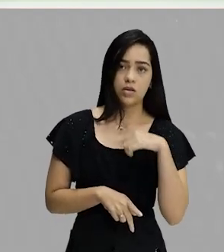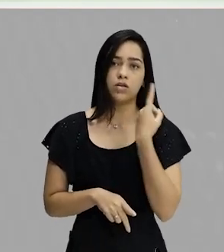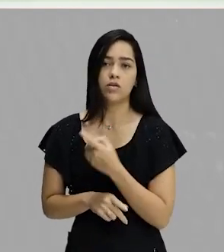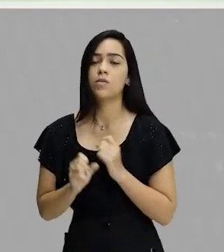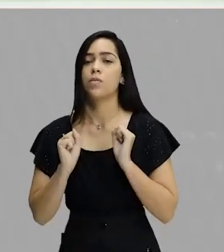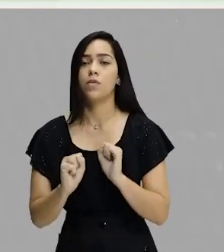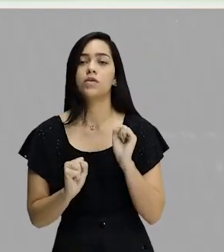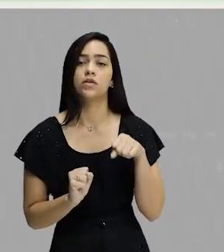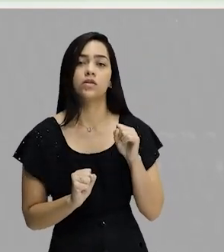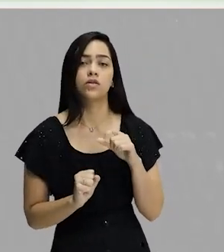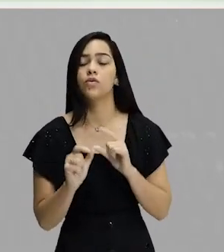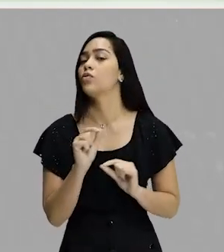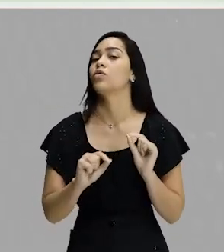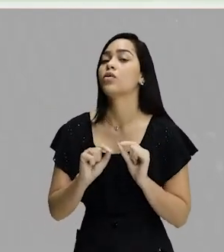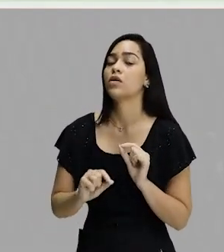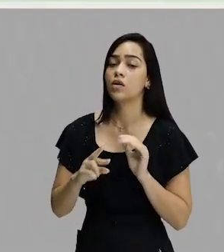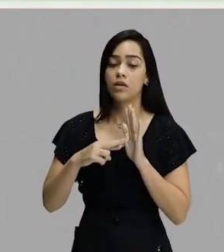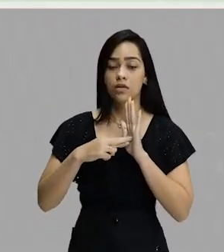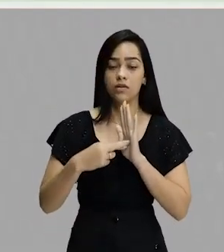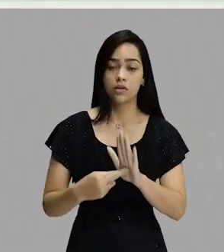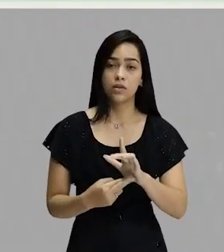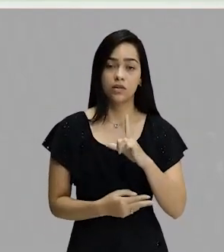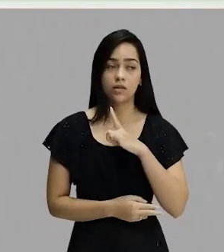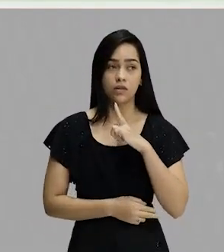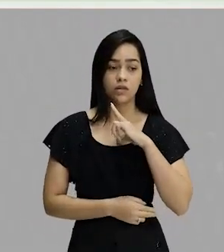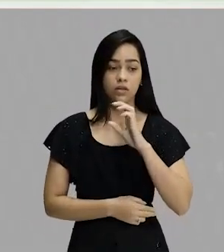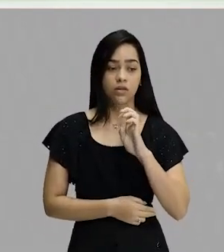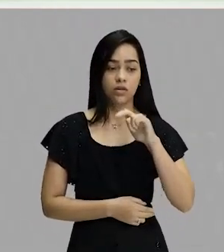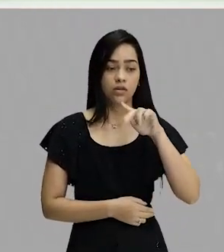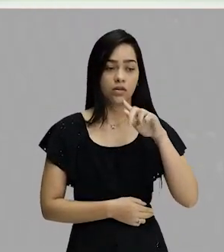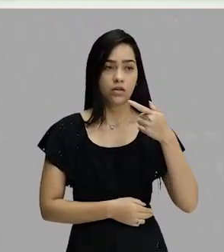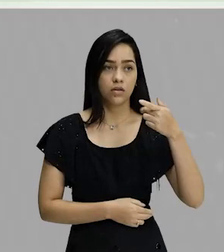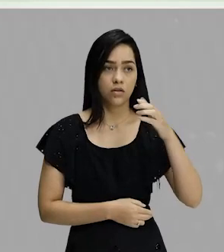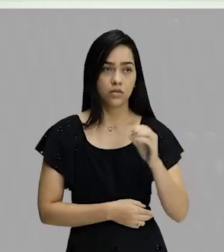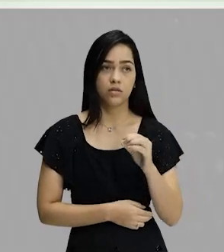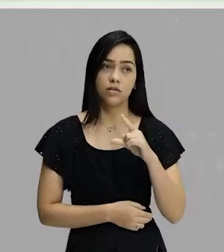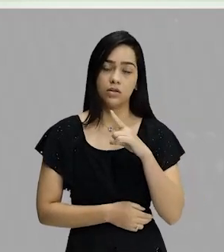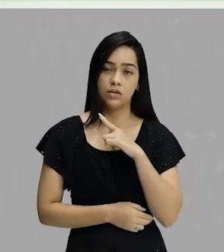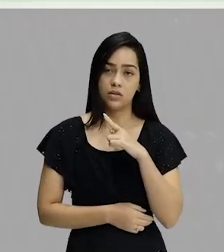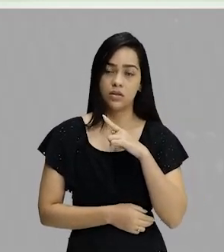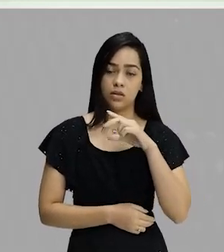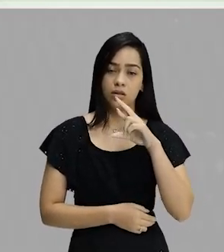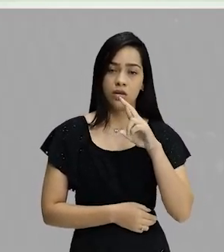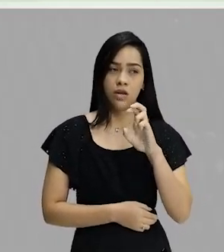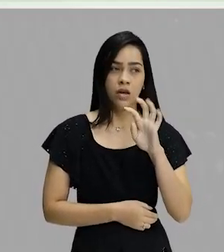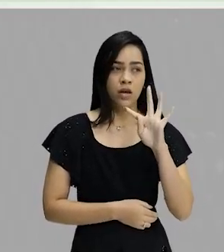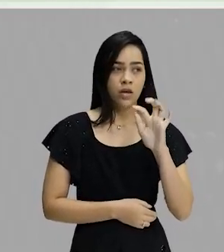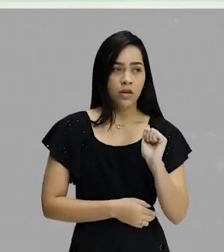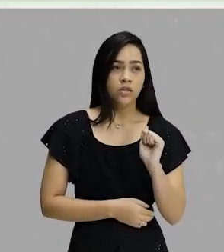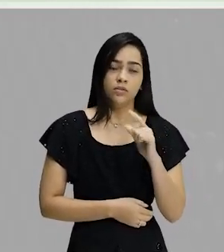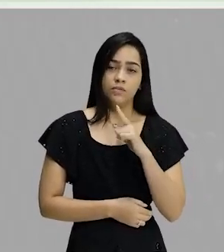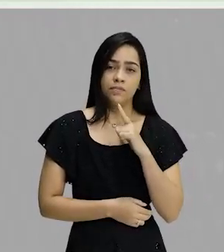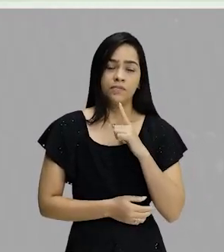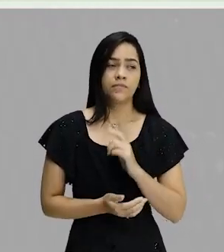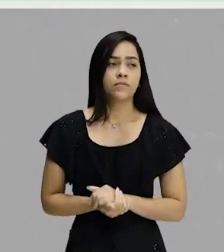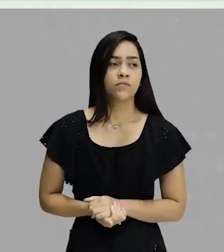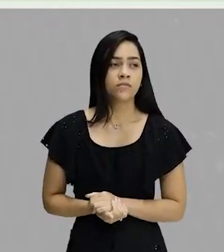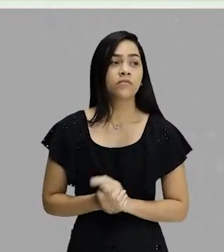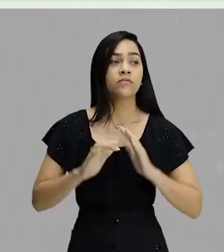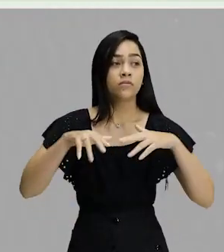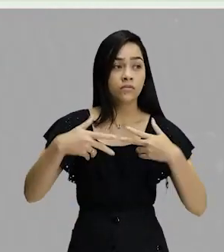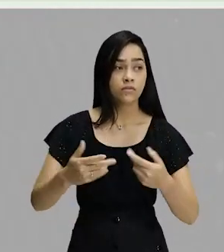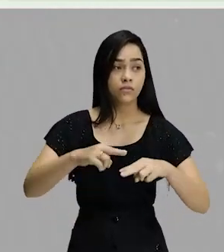gente pode representar uma equação uma reta através de uma equação. Para